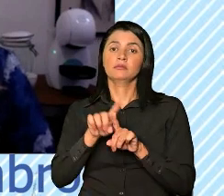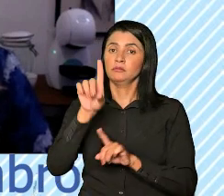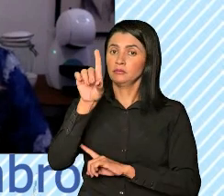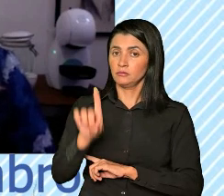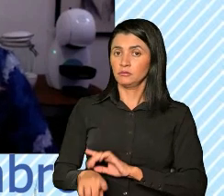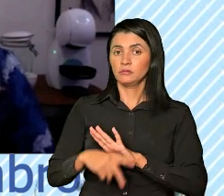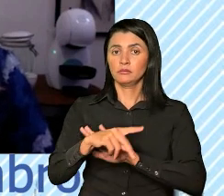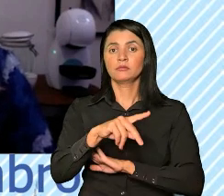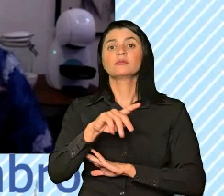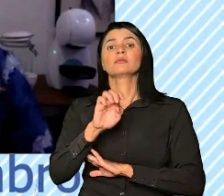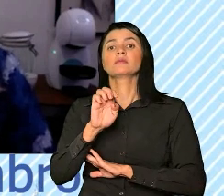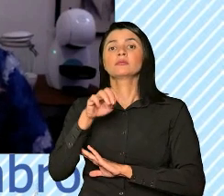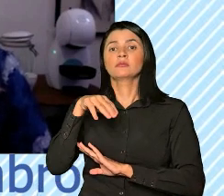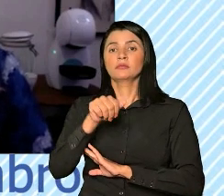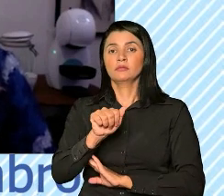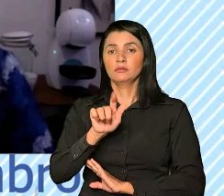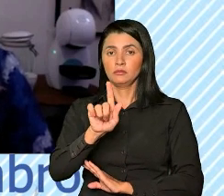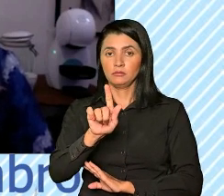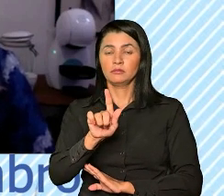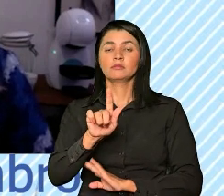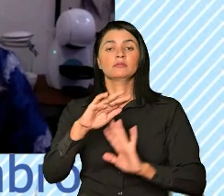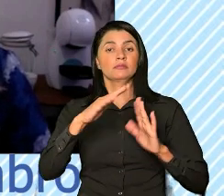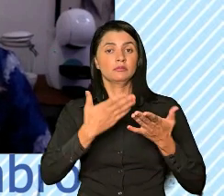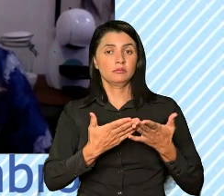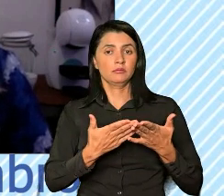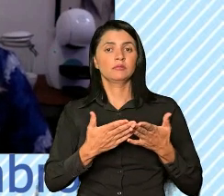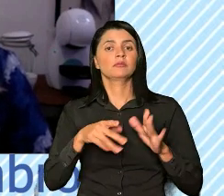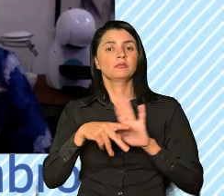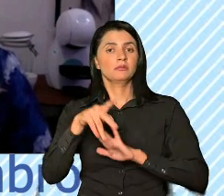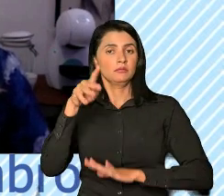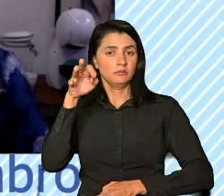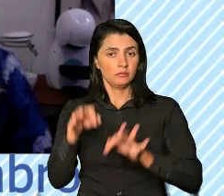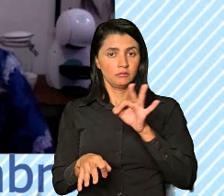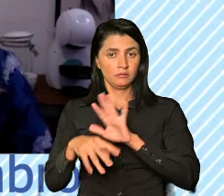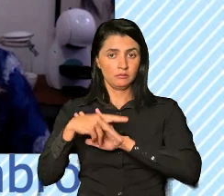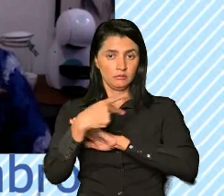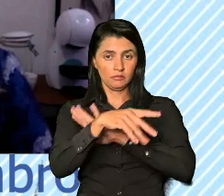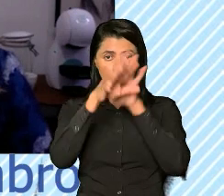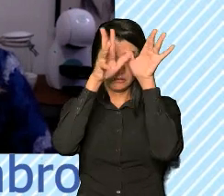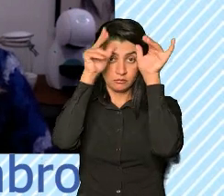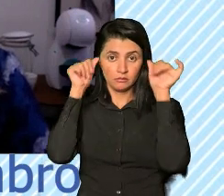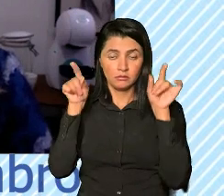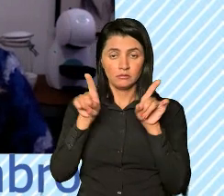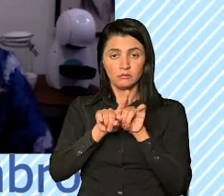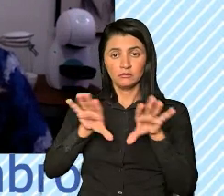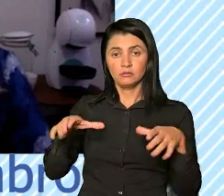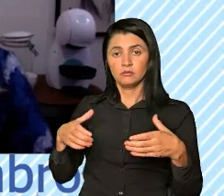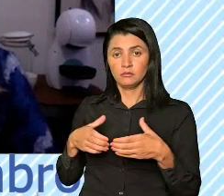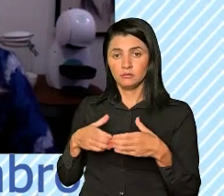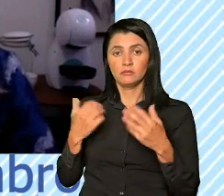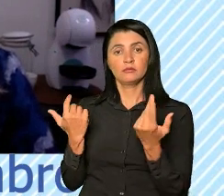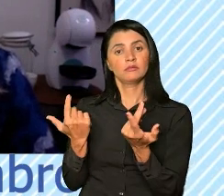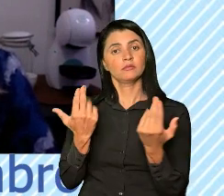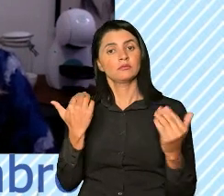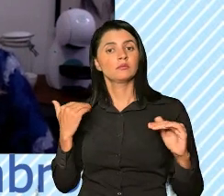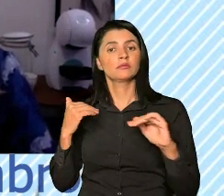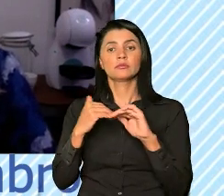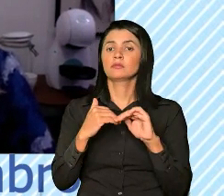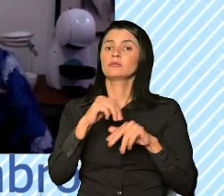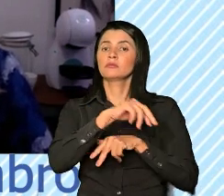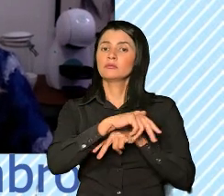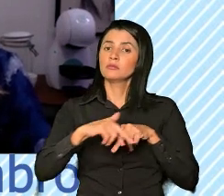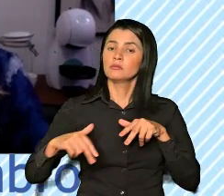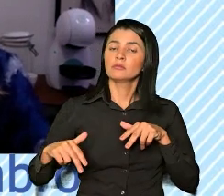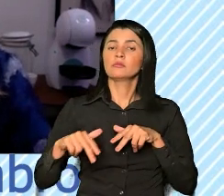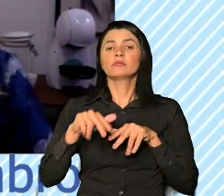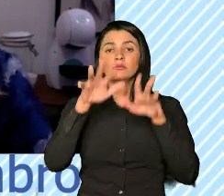da Escola de Magistrados desse tribunal, e também a Comissão de Equidade de Gênero do Tribunal, e vou